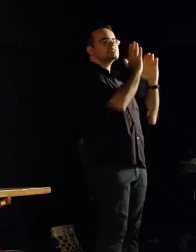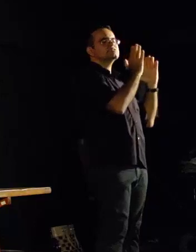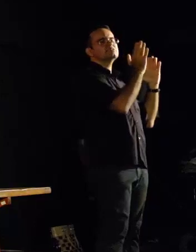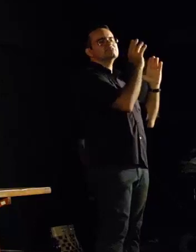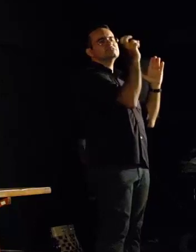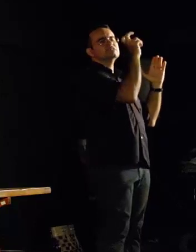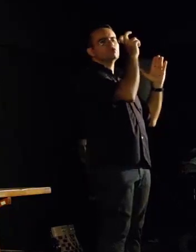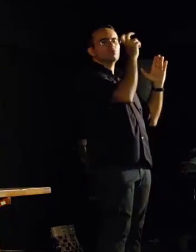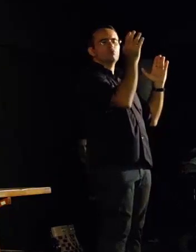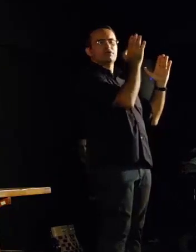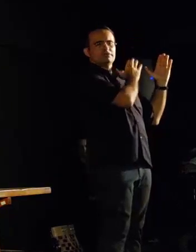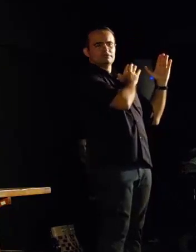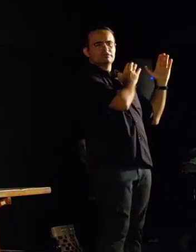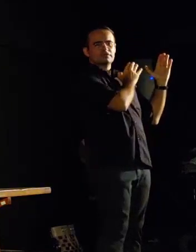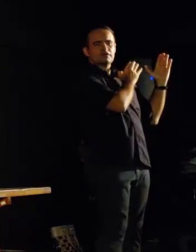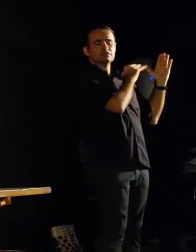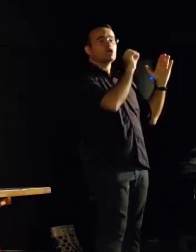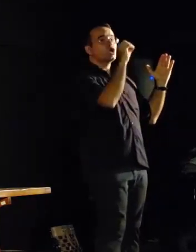hoje nunca existiu nesse país?